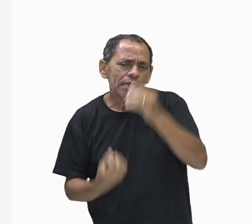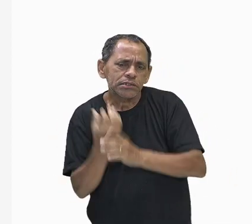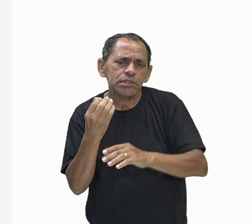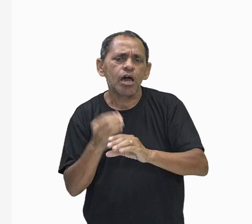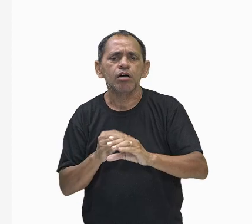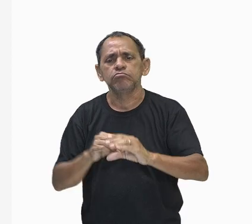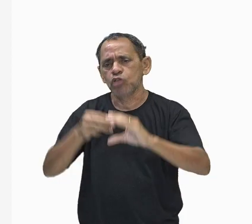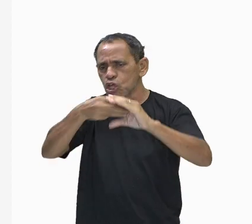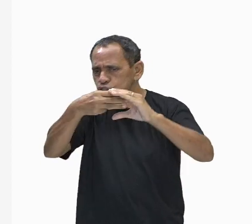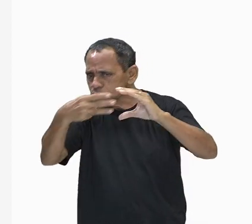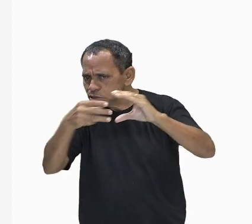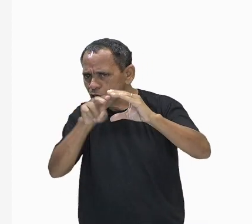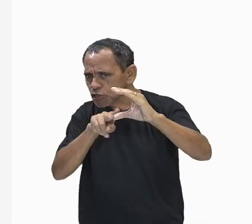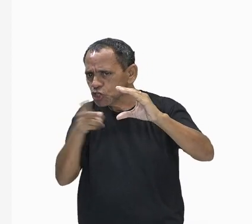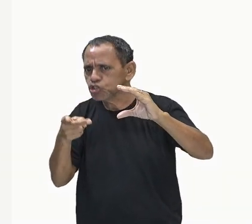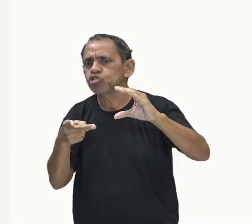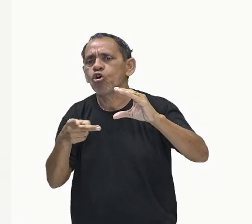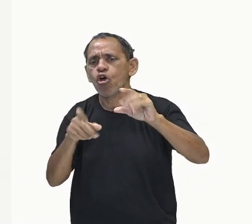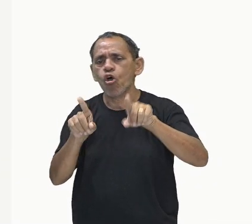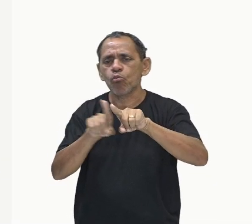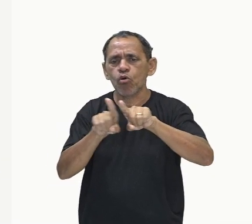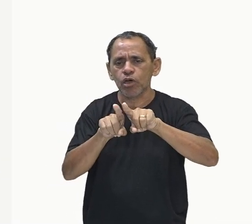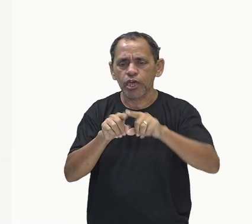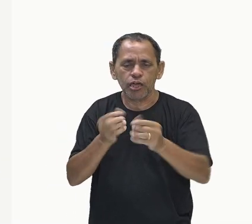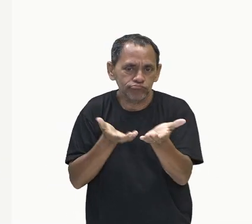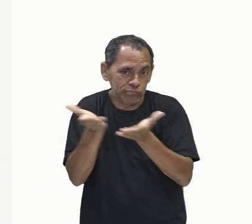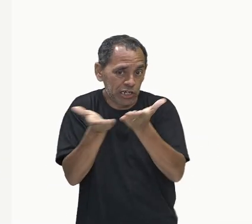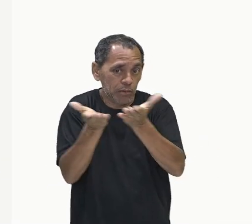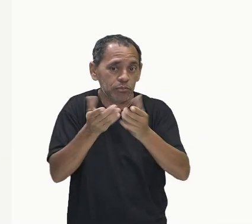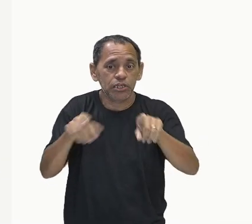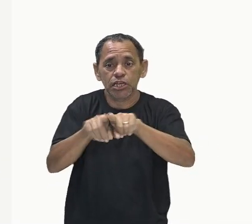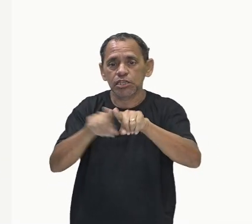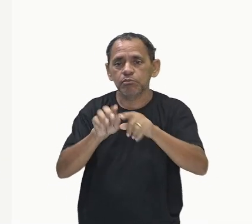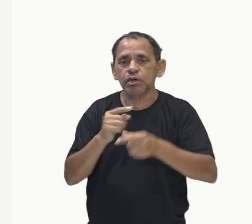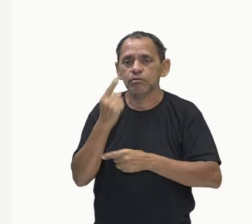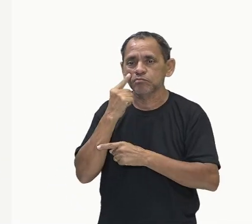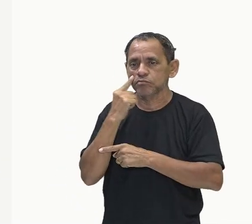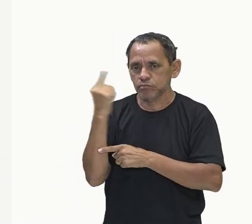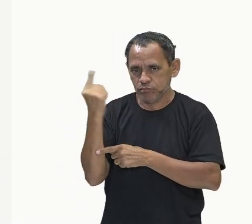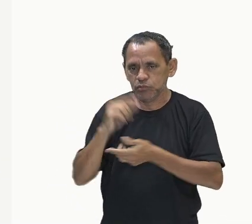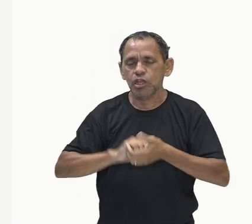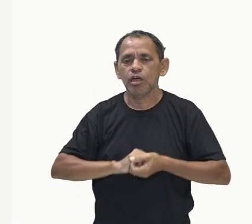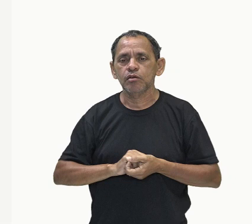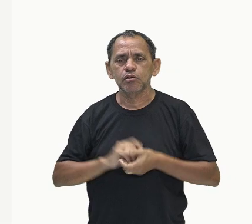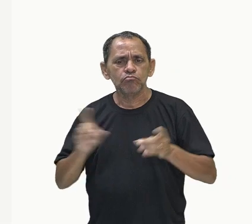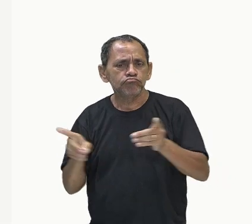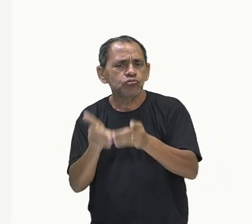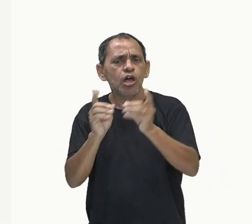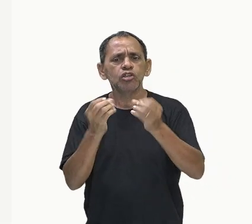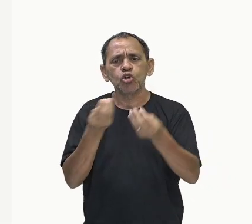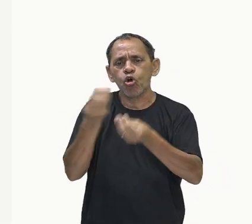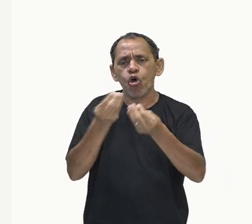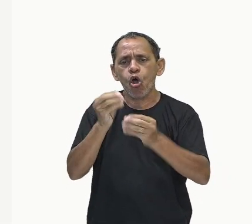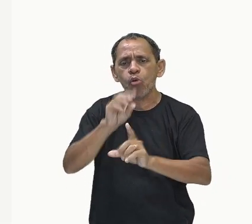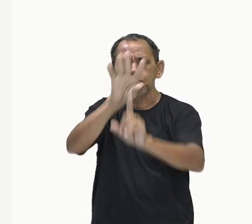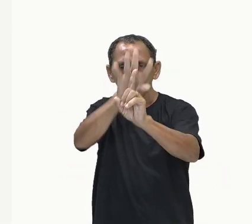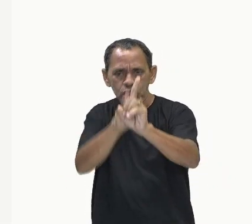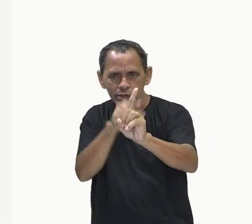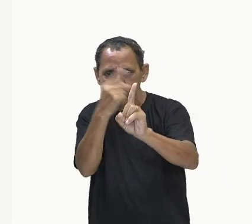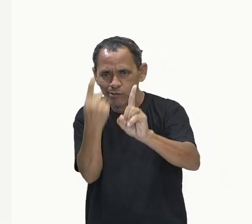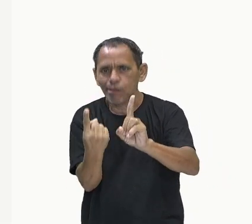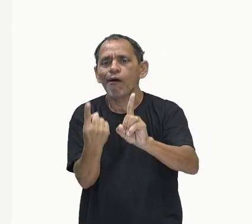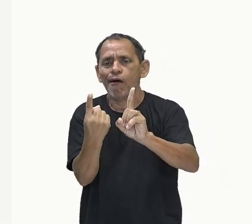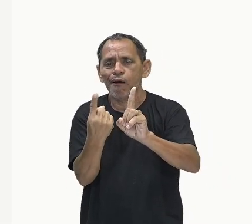aí, observem bastante aí essa estrutura pequena que está sendo mostrada aí didaticamente como clonagem reprodutiva. Nós temos